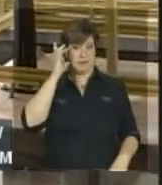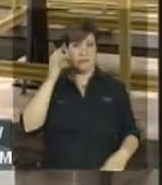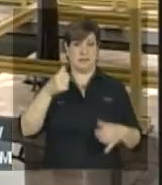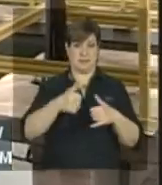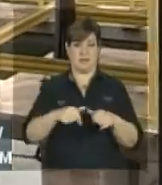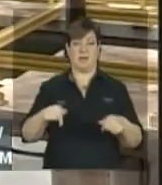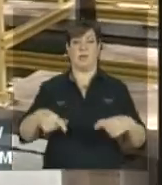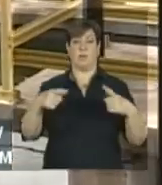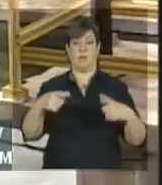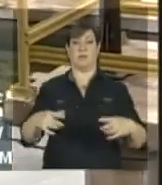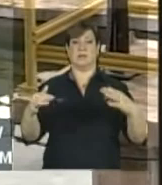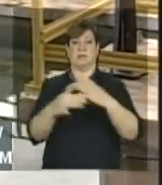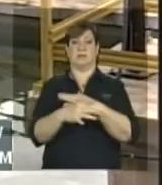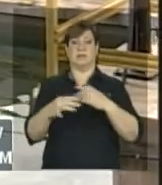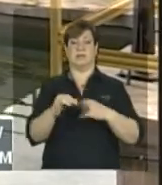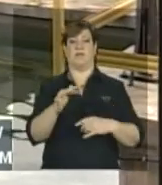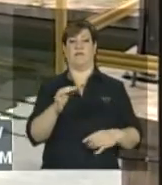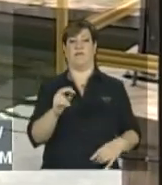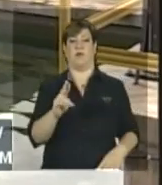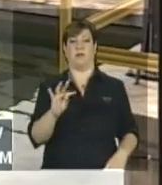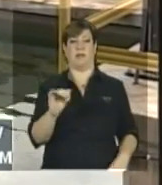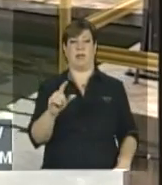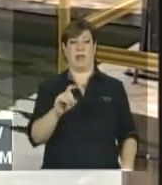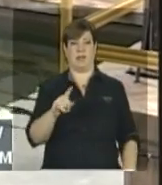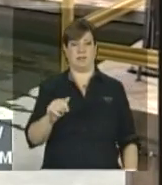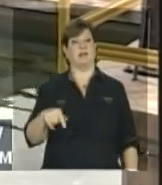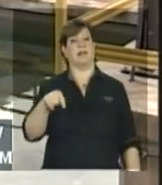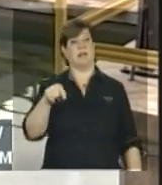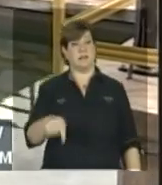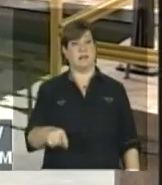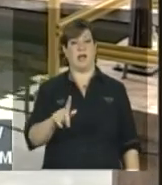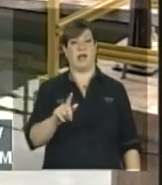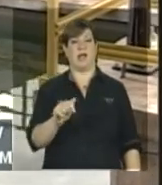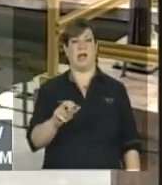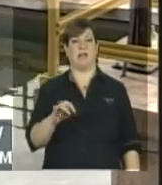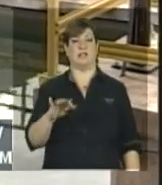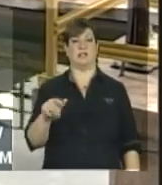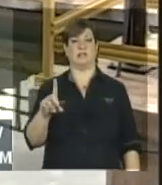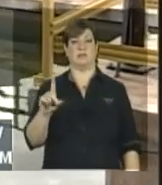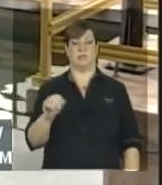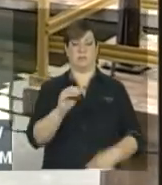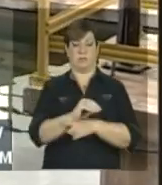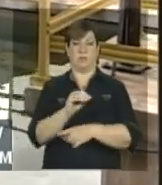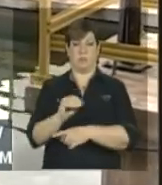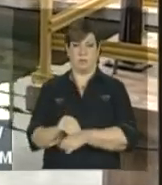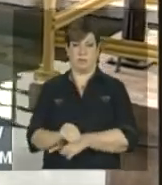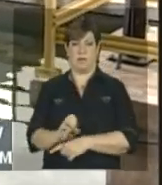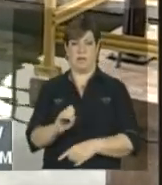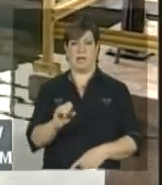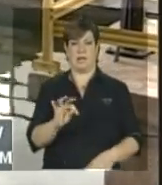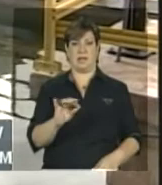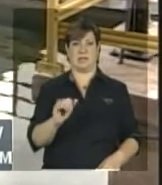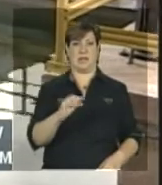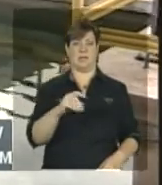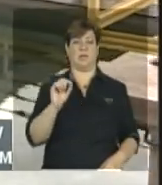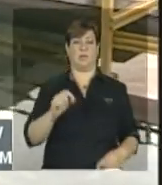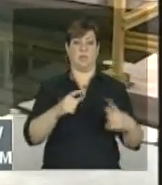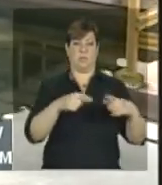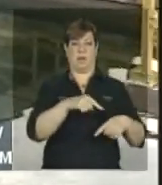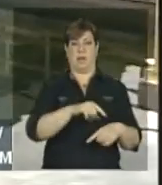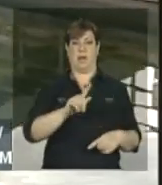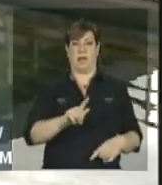região metropolitana de Fortaleza, ele é garantido pela estação de tratamento de água